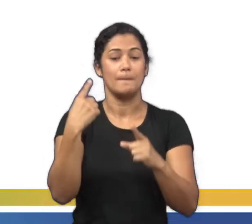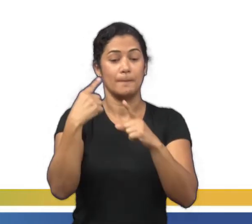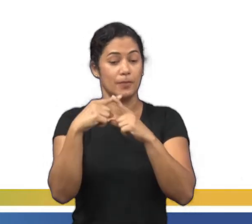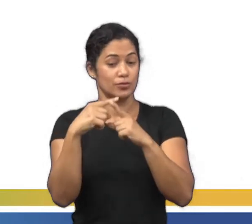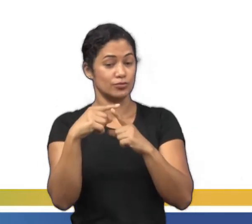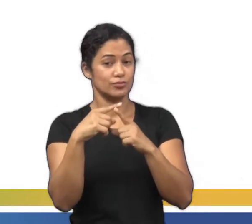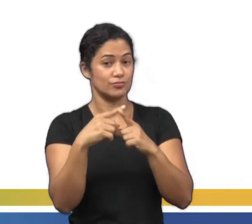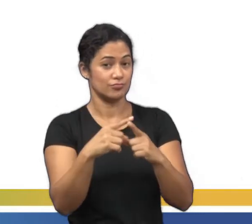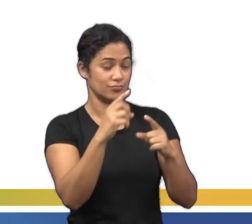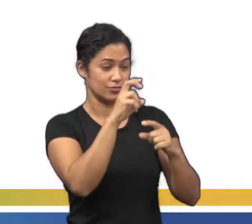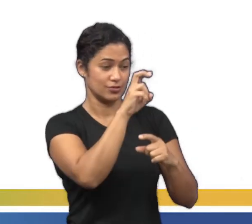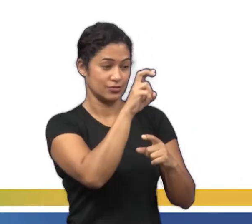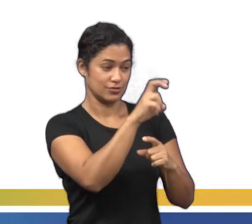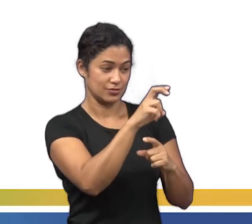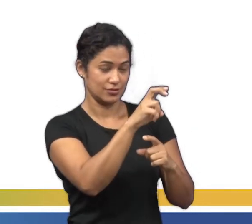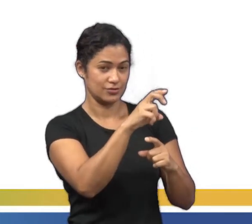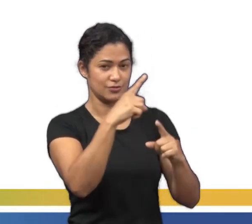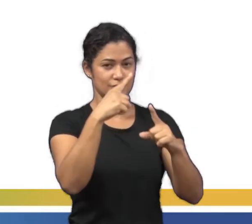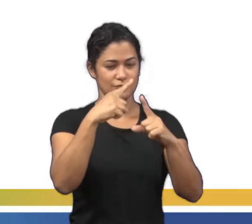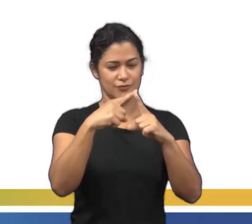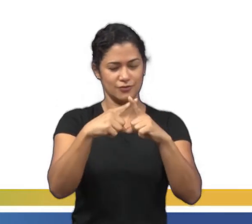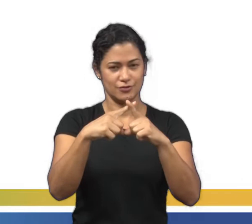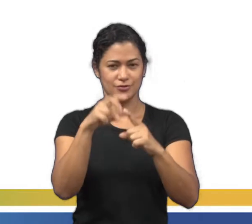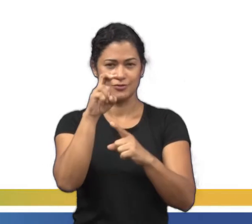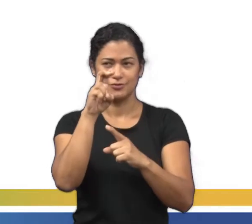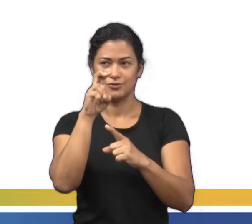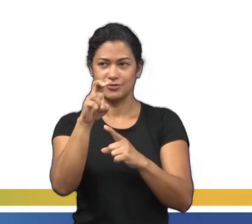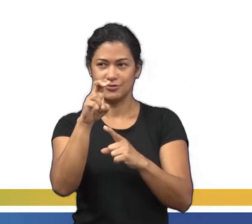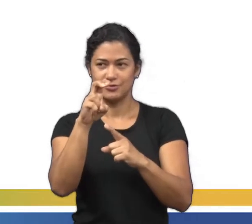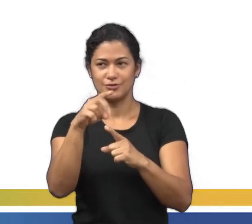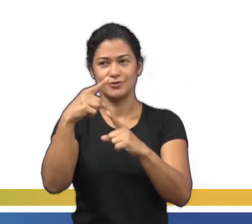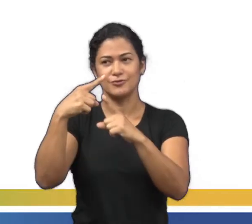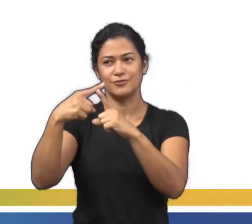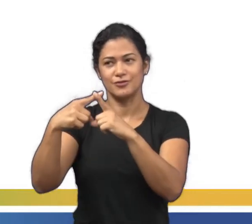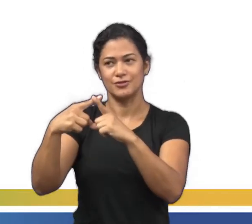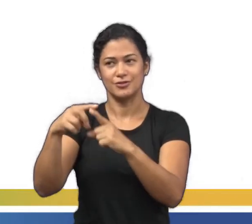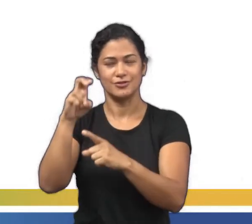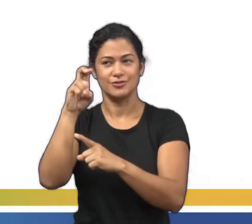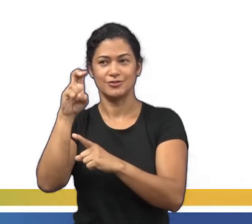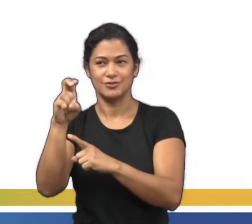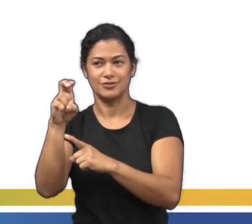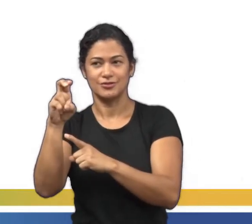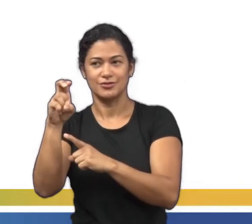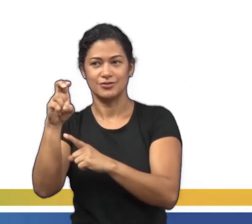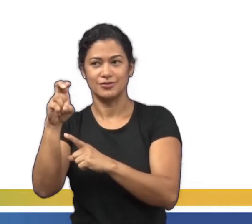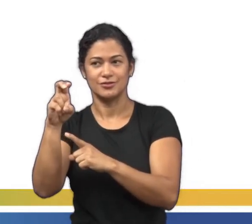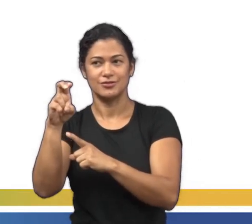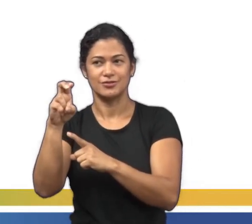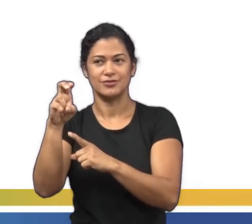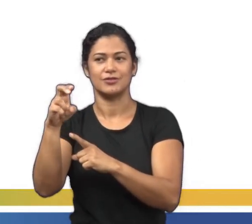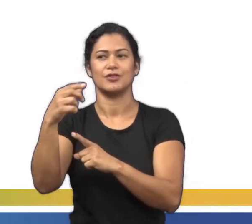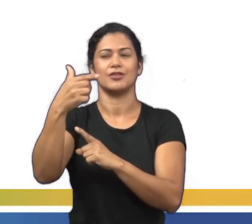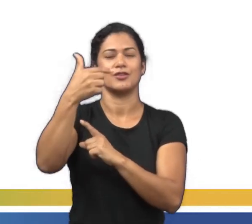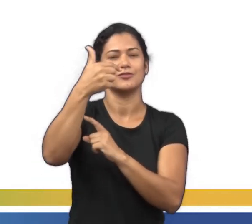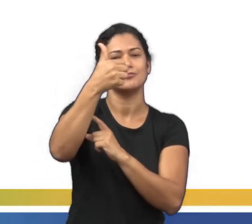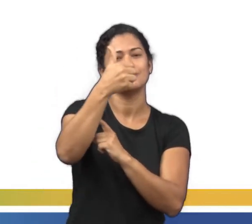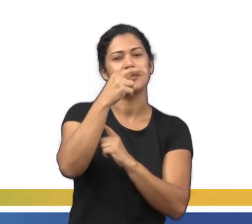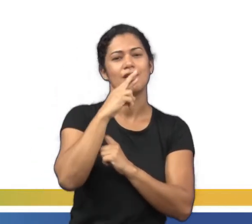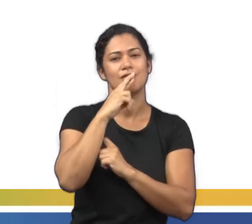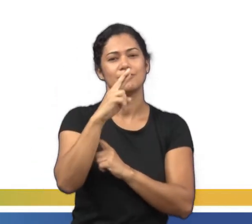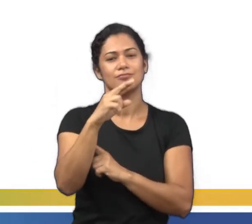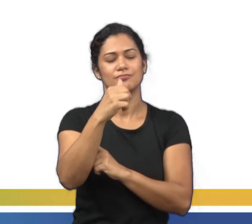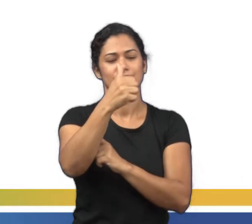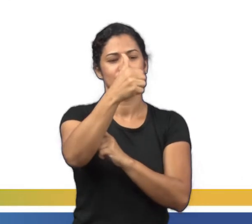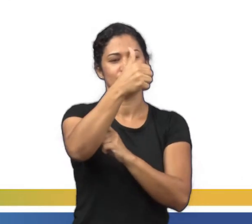a raiz cúbica de 125 é 5, pois se eu fizer 5 ao